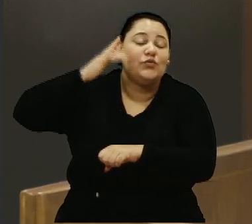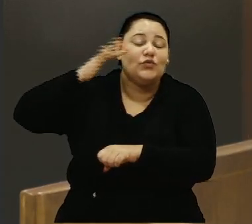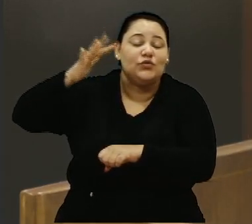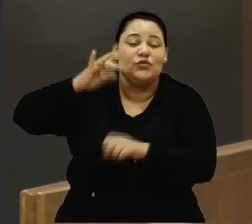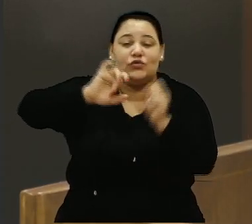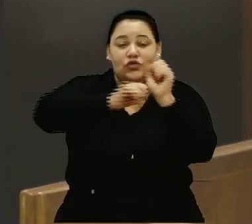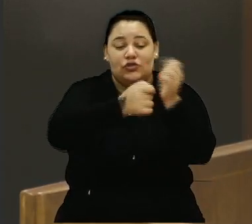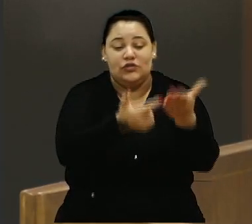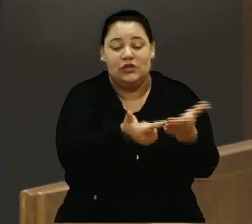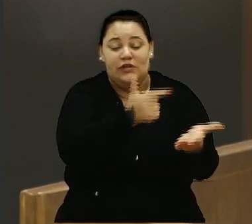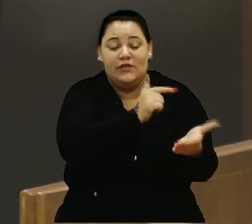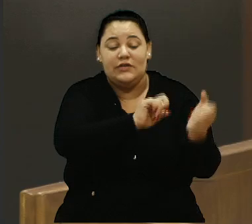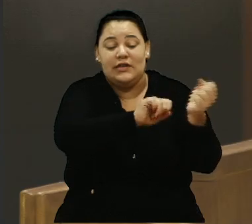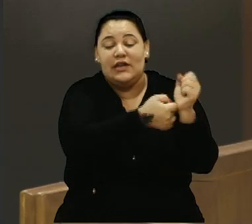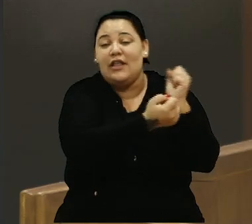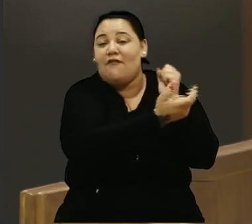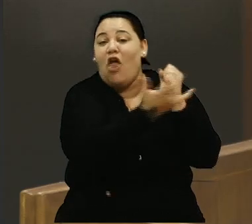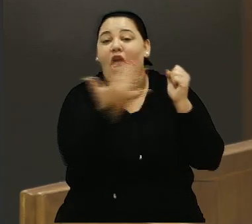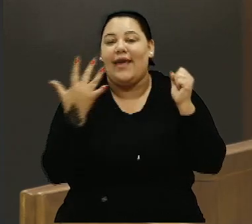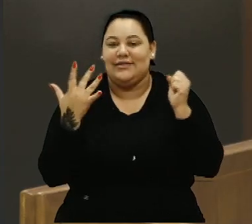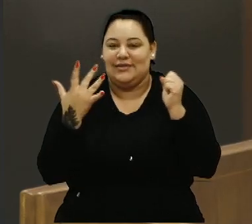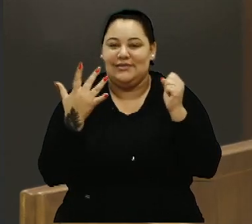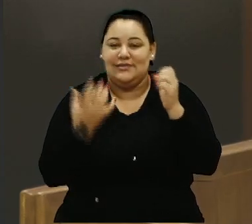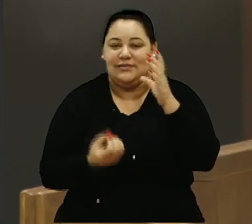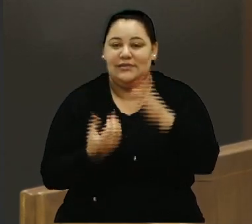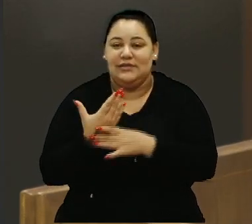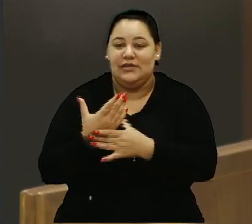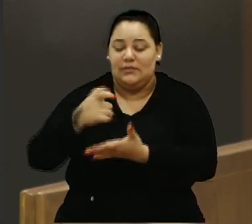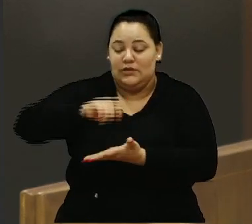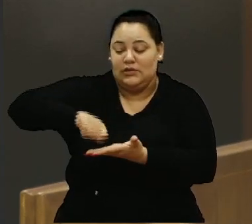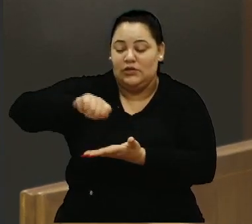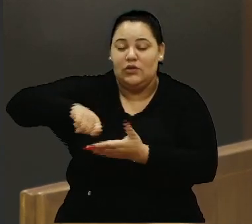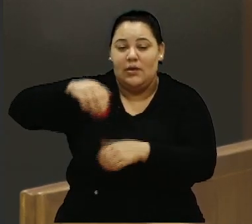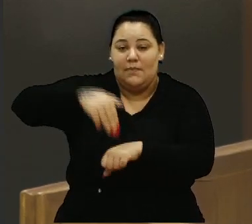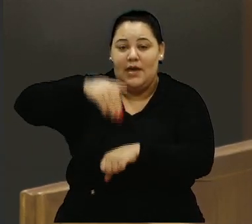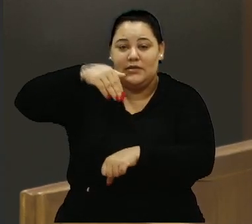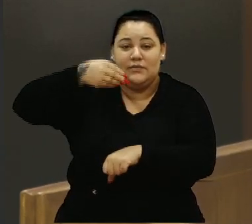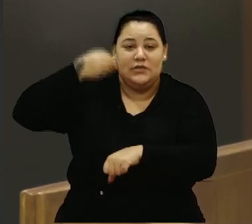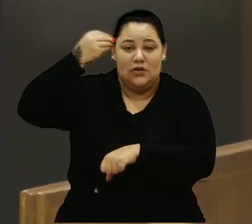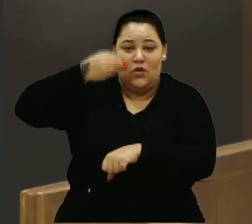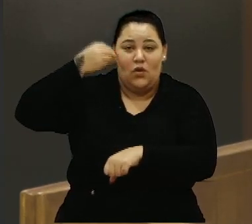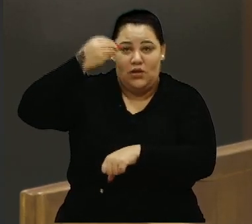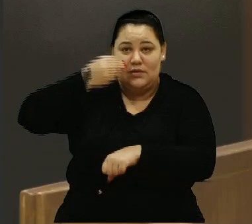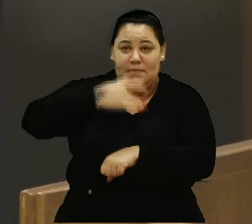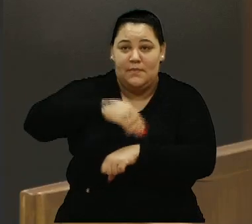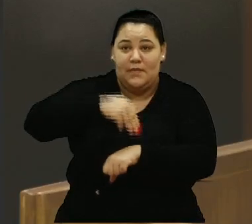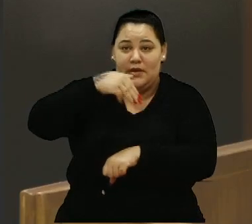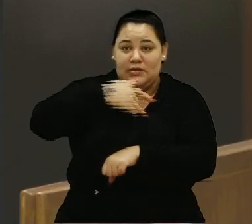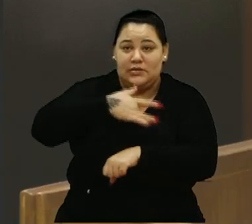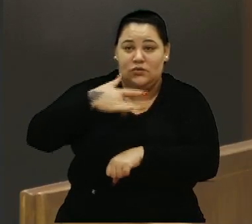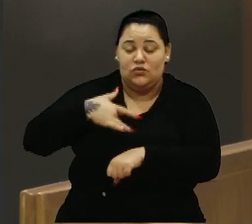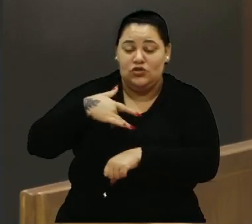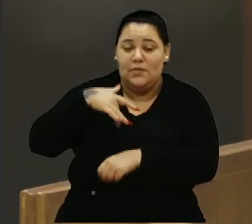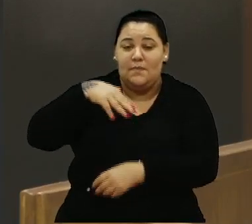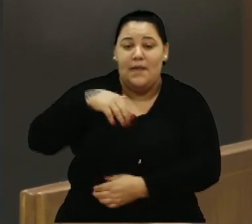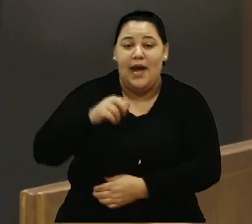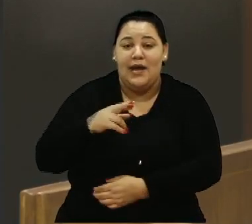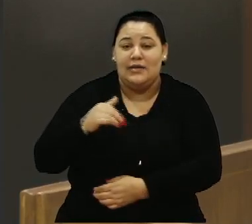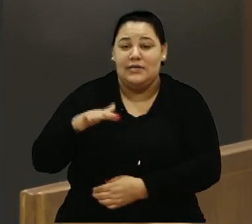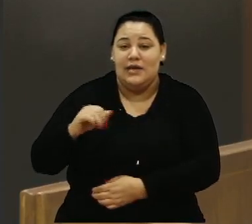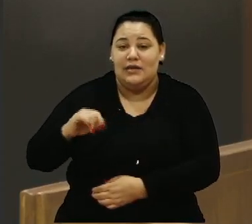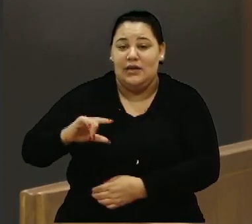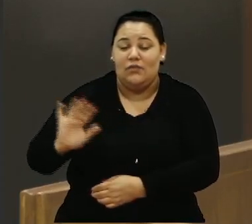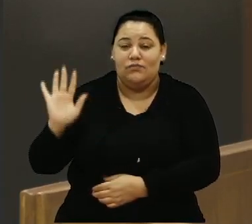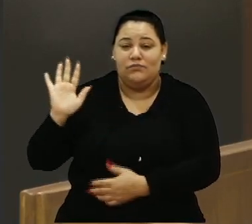nome do projeto é Protegendo Sonhos, lançado pela escritora, psicóloga e mestre em saúde, Márcia Fernanda Mendes. Inclusive, tem um exemplar aqui em mãos